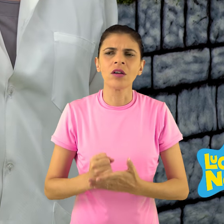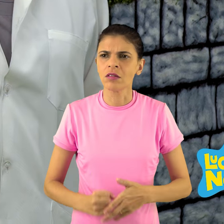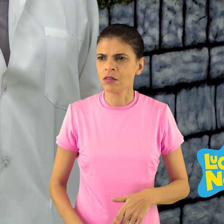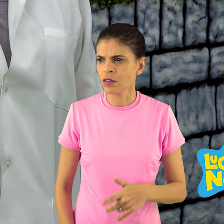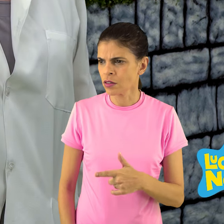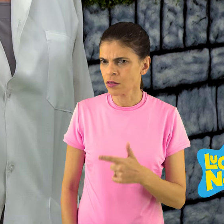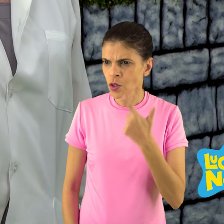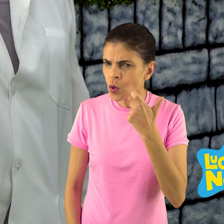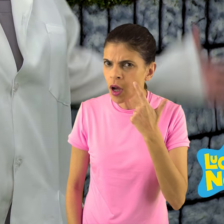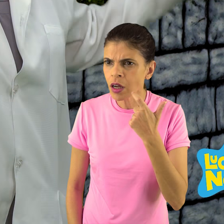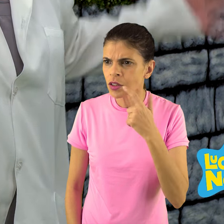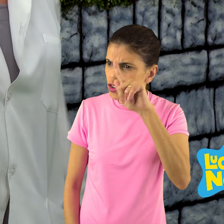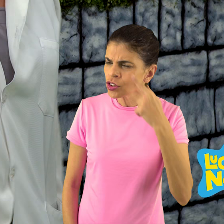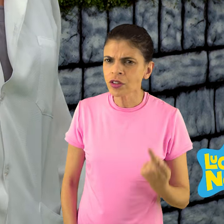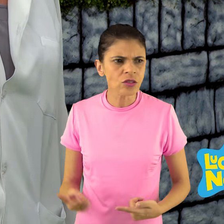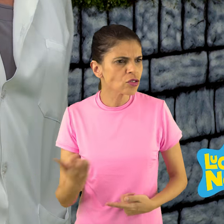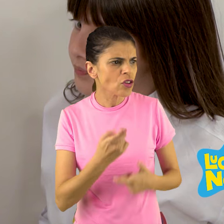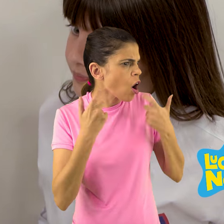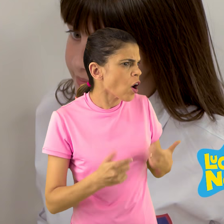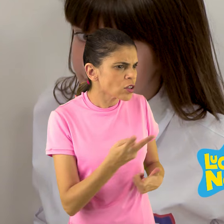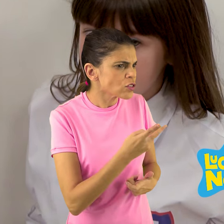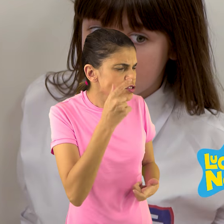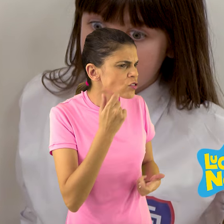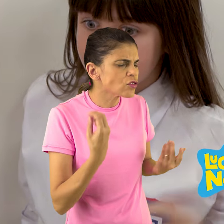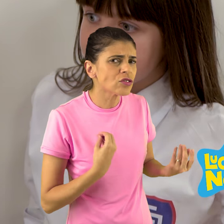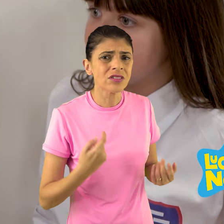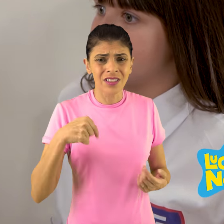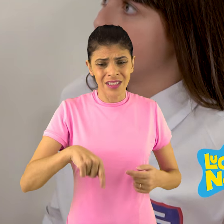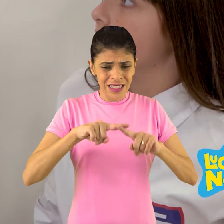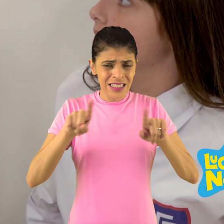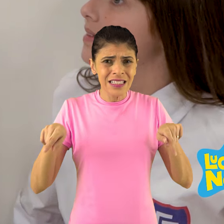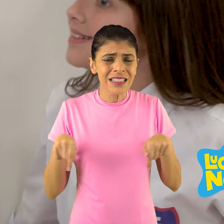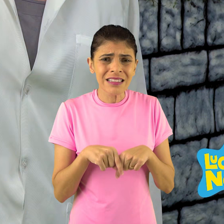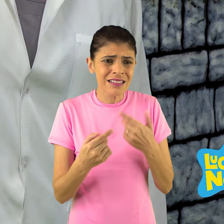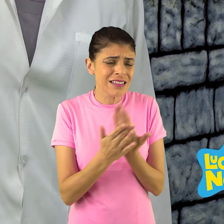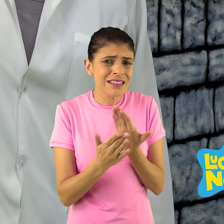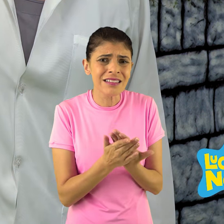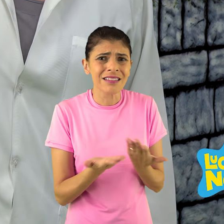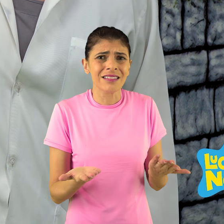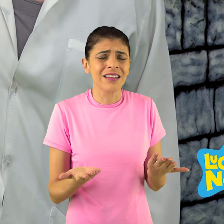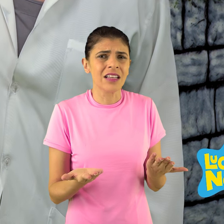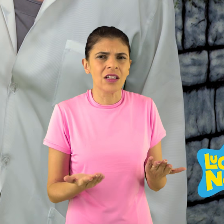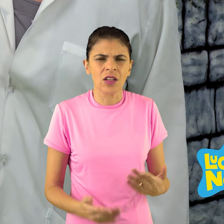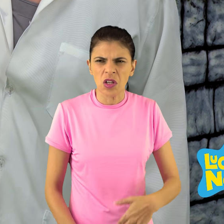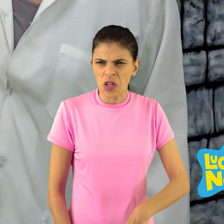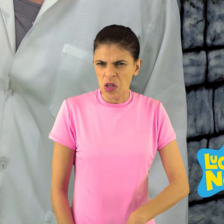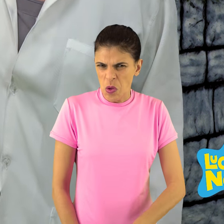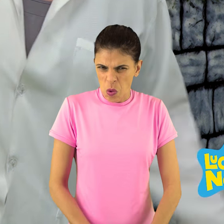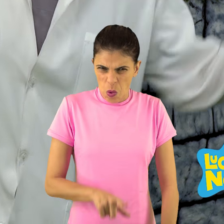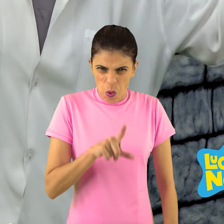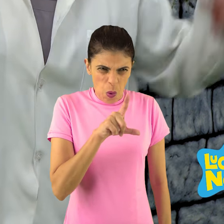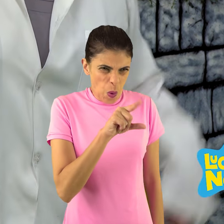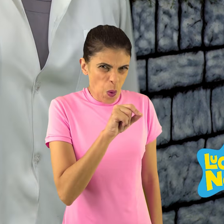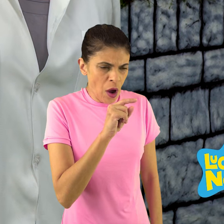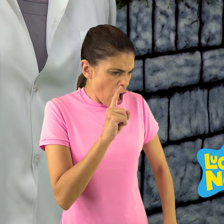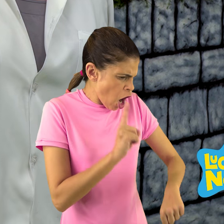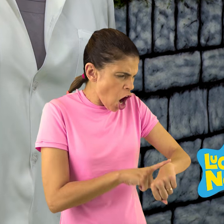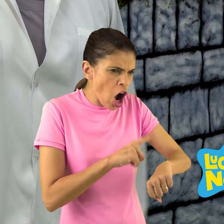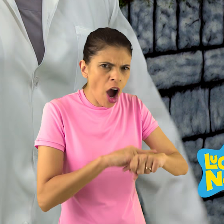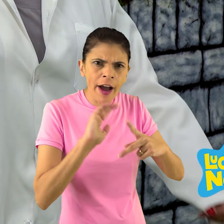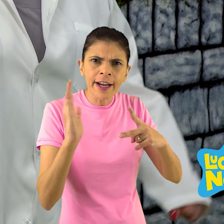Lucas! Gi, onde vocês estão? A gente tá aqui dentro da sala de aula. O quê? Está na